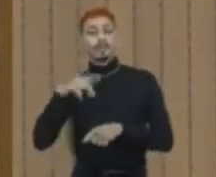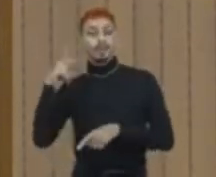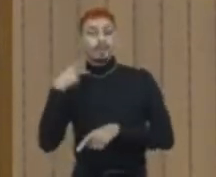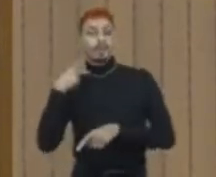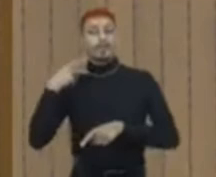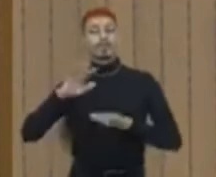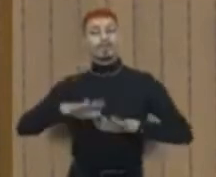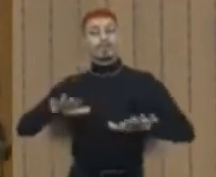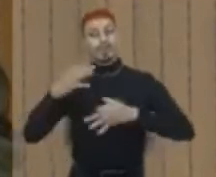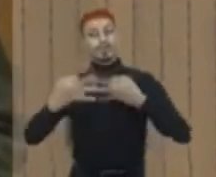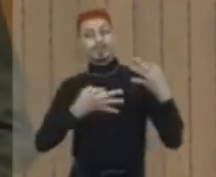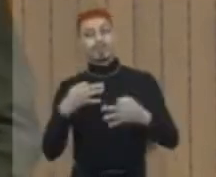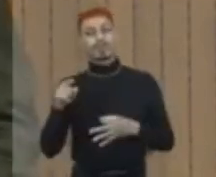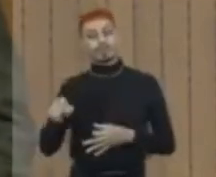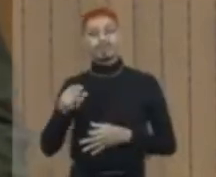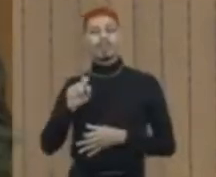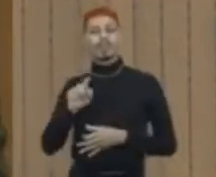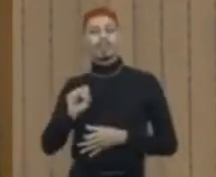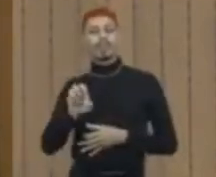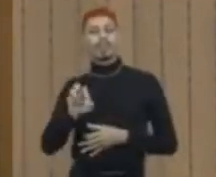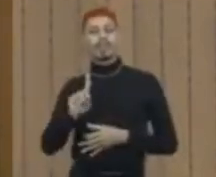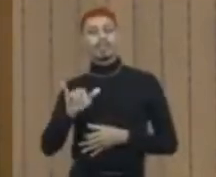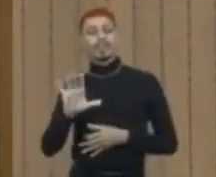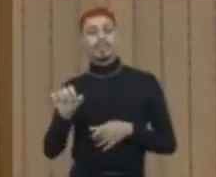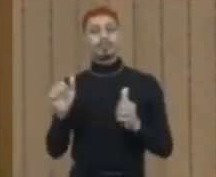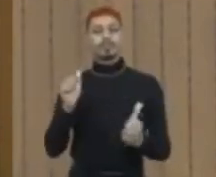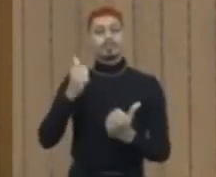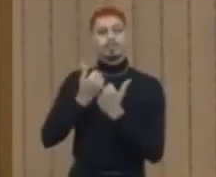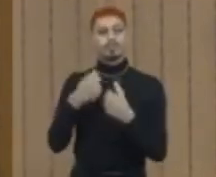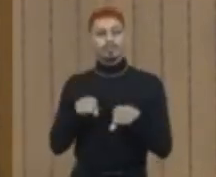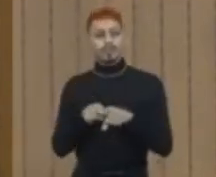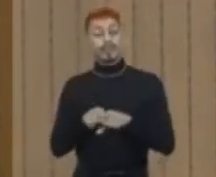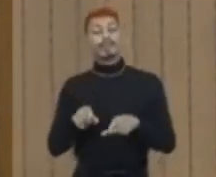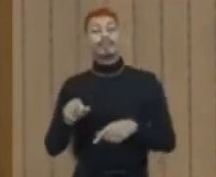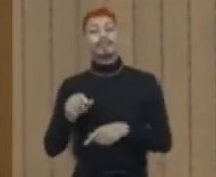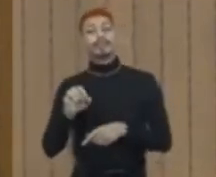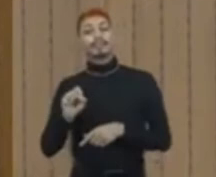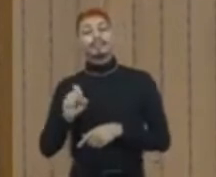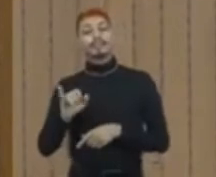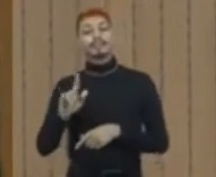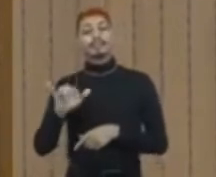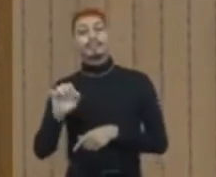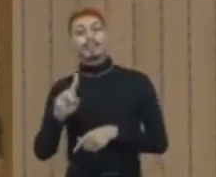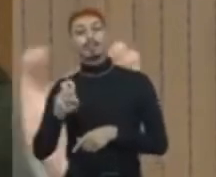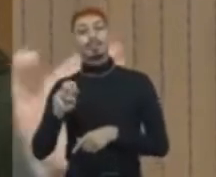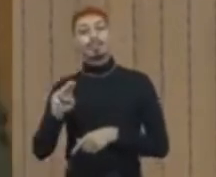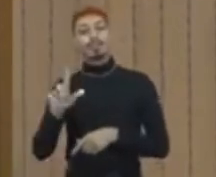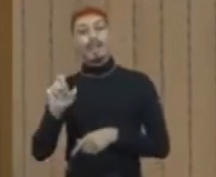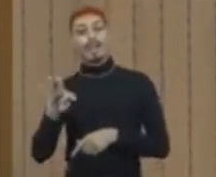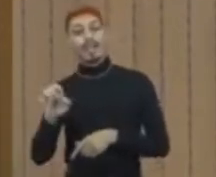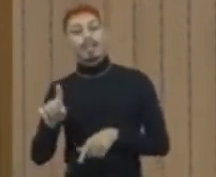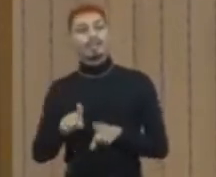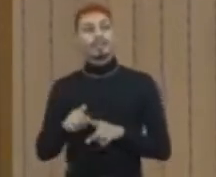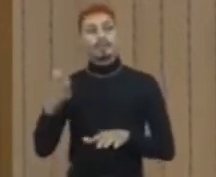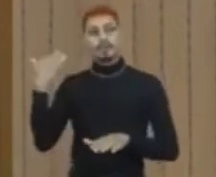César Matar, também um parceiro fundamental, também o colega Gilberto Valente, que é um parceiro fundamental durante